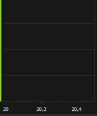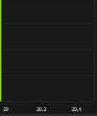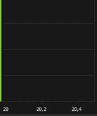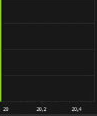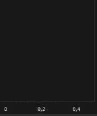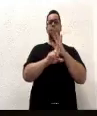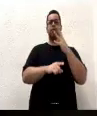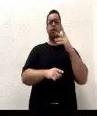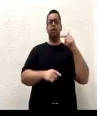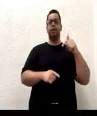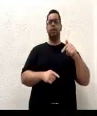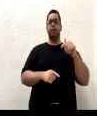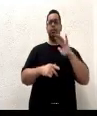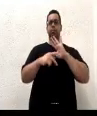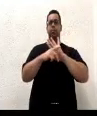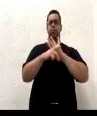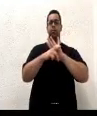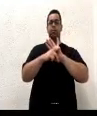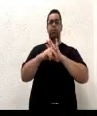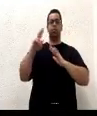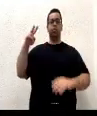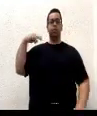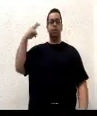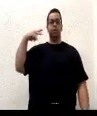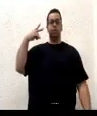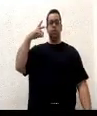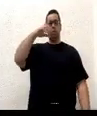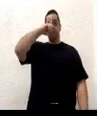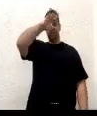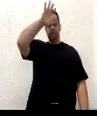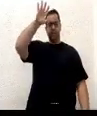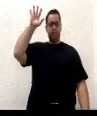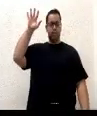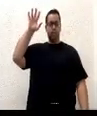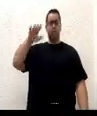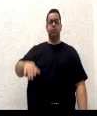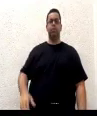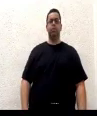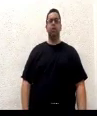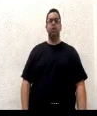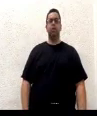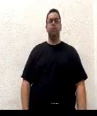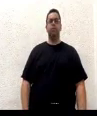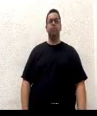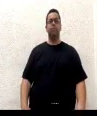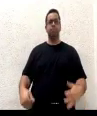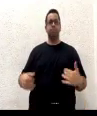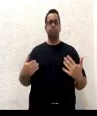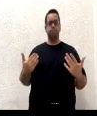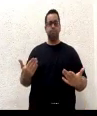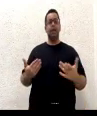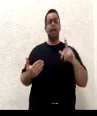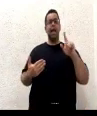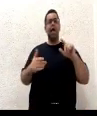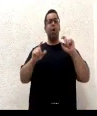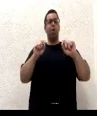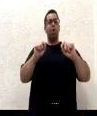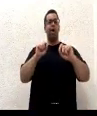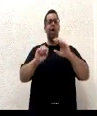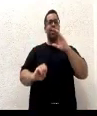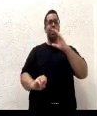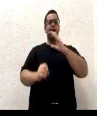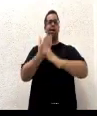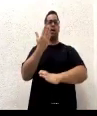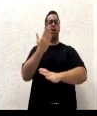47/2023, de autoria do vereador Diego Fabiano de Oliveira, dispõe sobre a criação do cicloturismo no município e